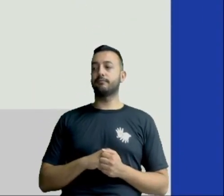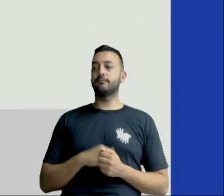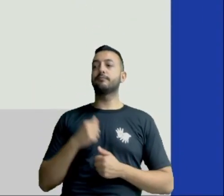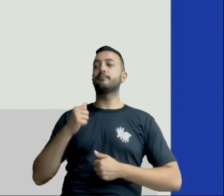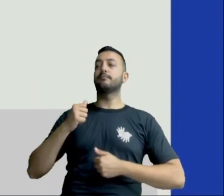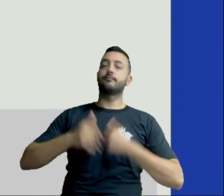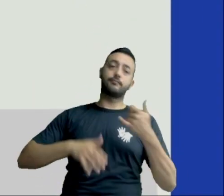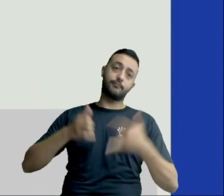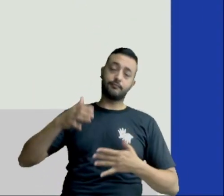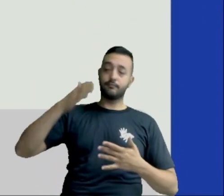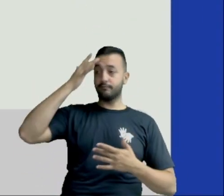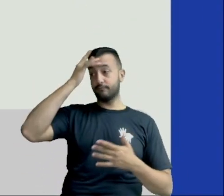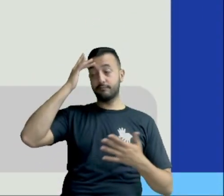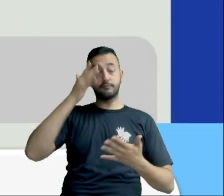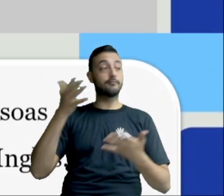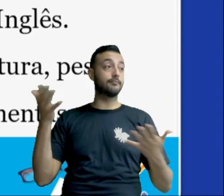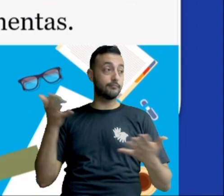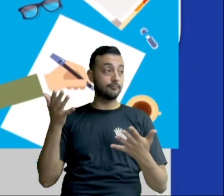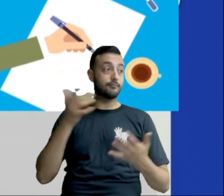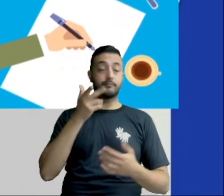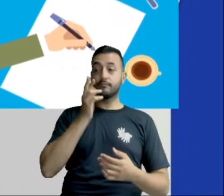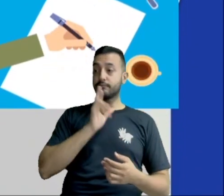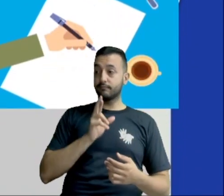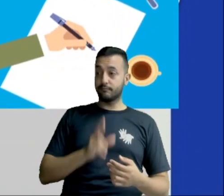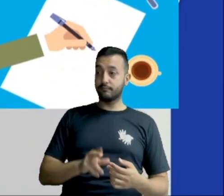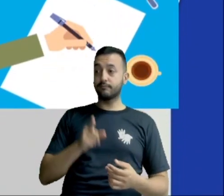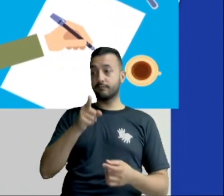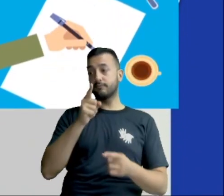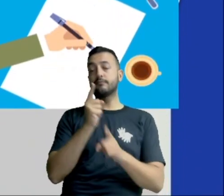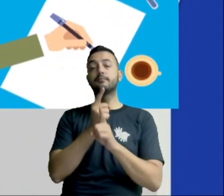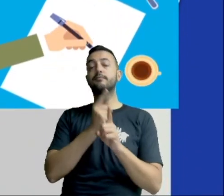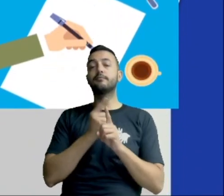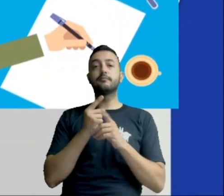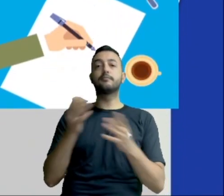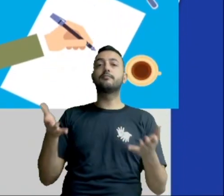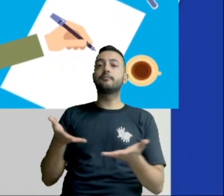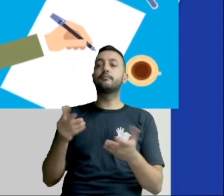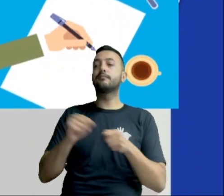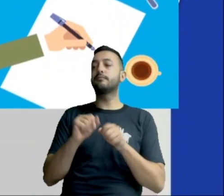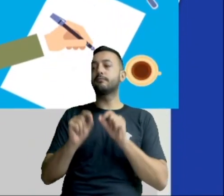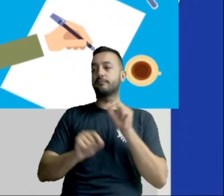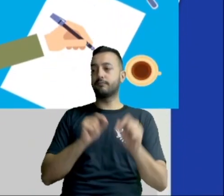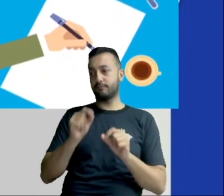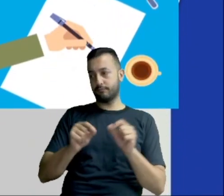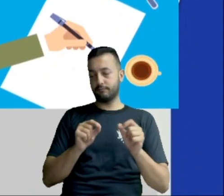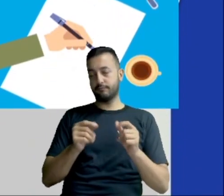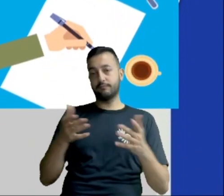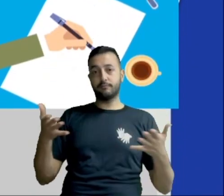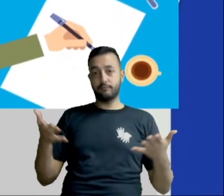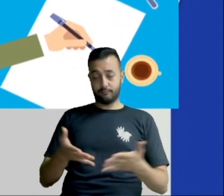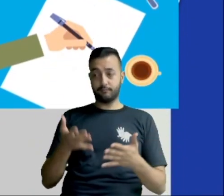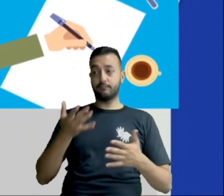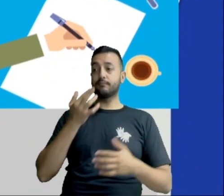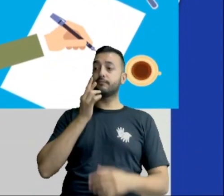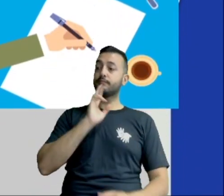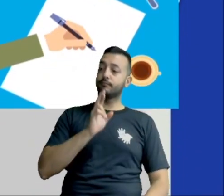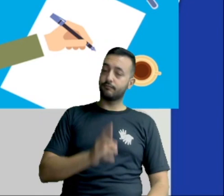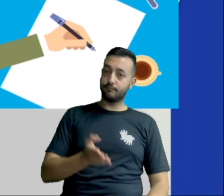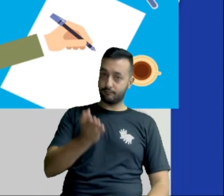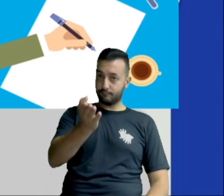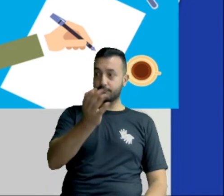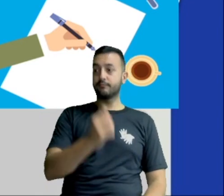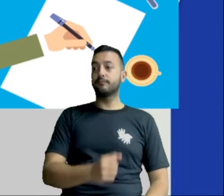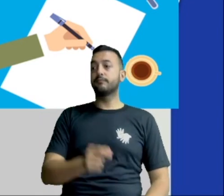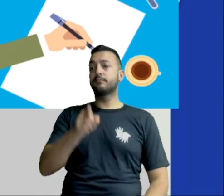Descrevendo pessoas, agora momento de praticar. Vamos descobrir o que é que temos para hoje? A prática agora é com vocês. Vejam